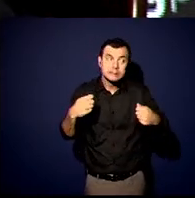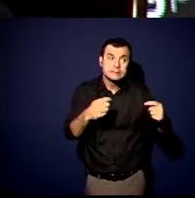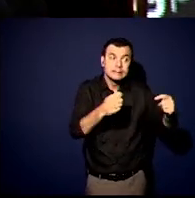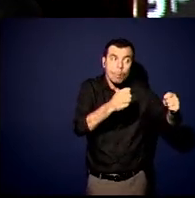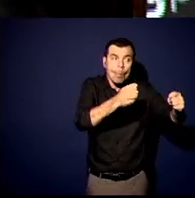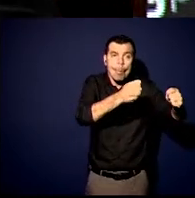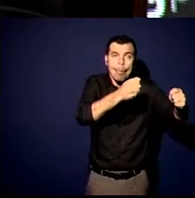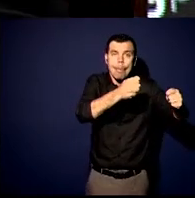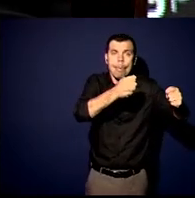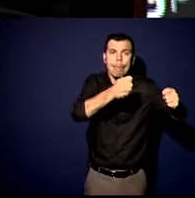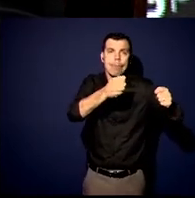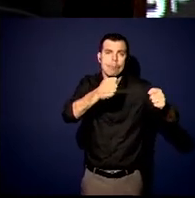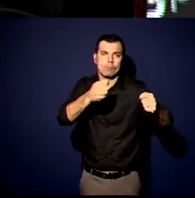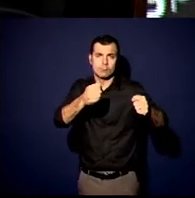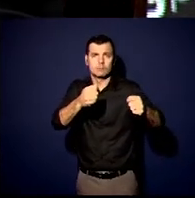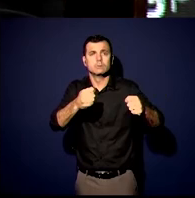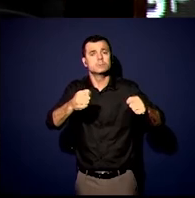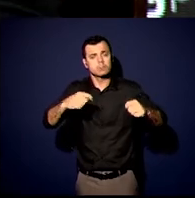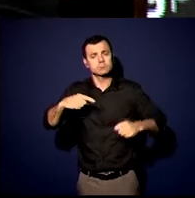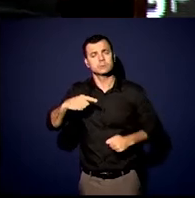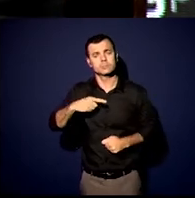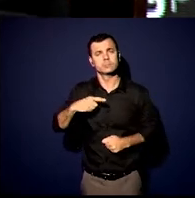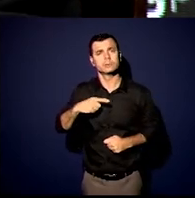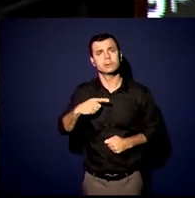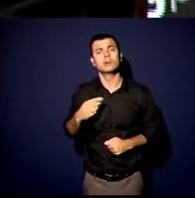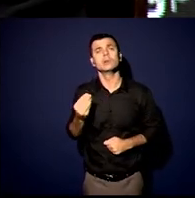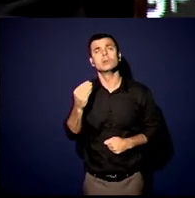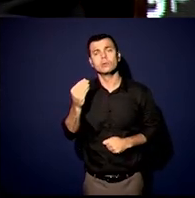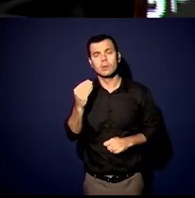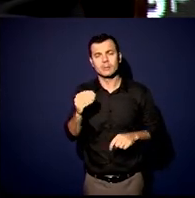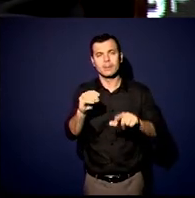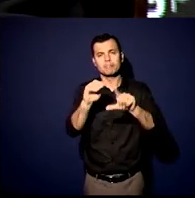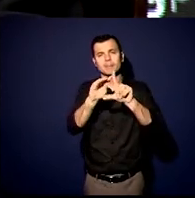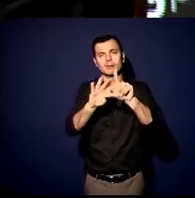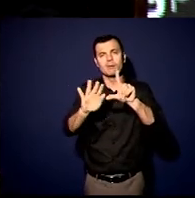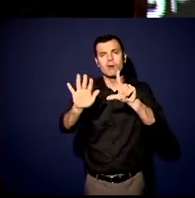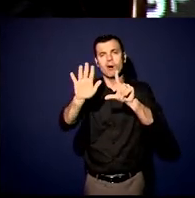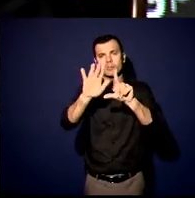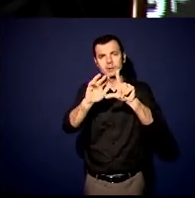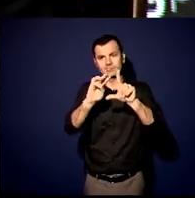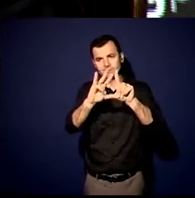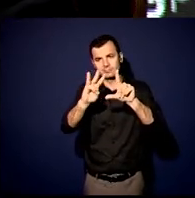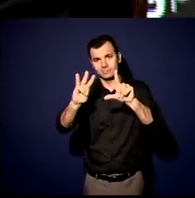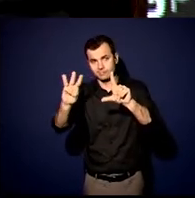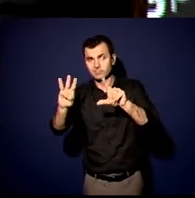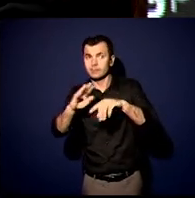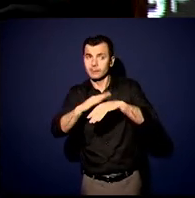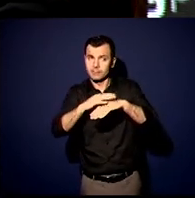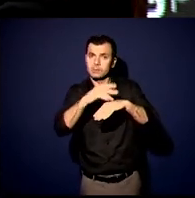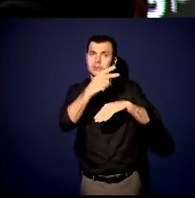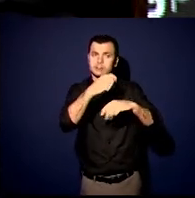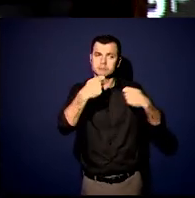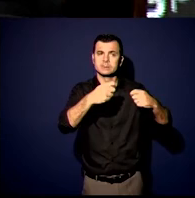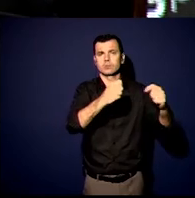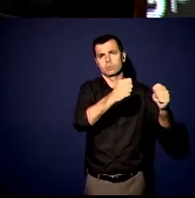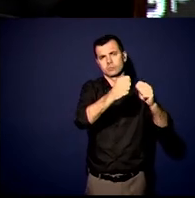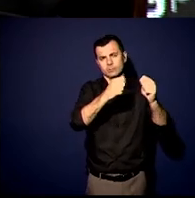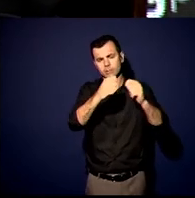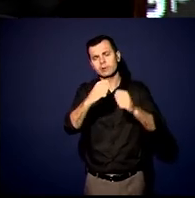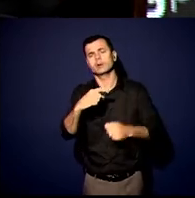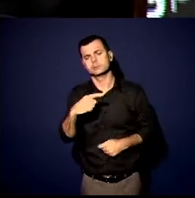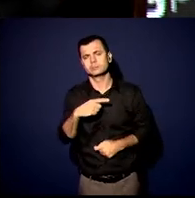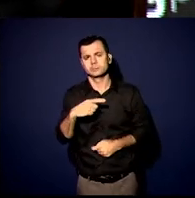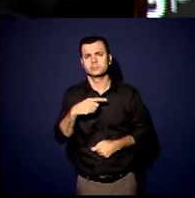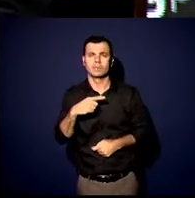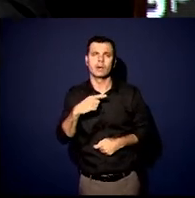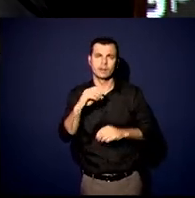e esse controle é feito por quem pelas plataformas ou não fazem claro que fazem a questão